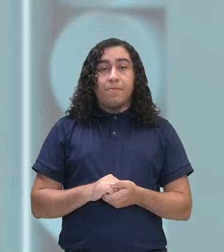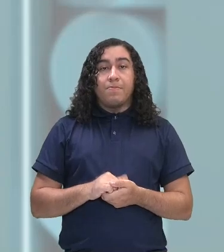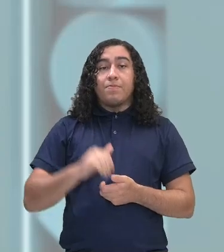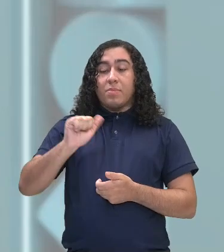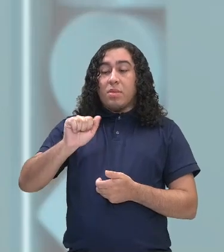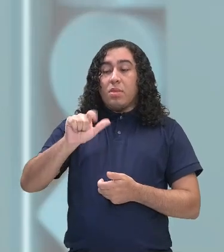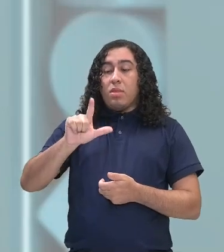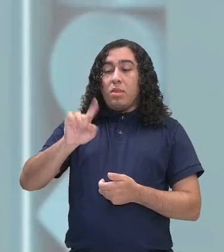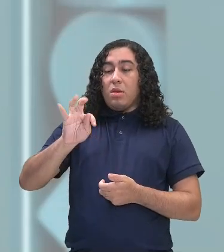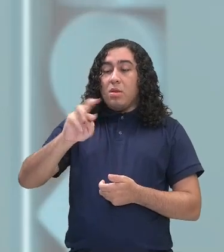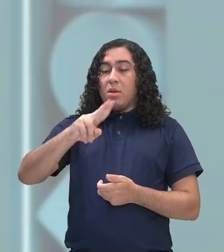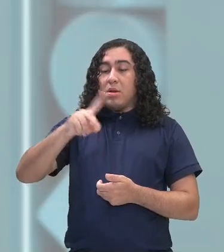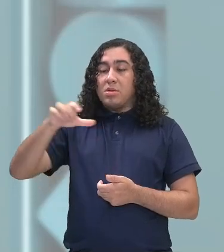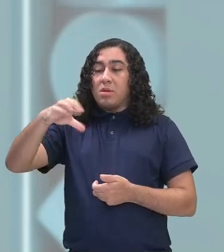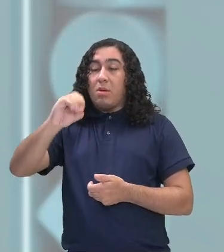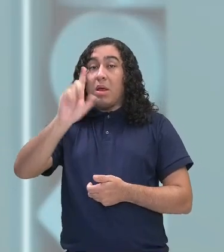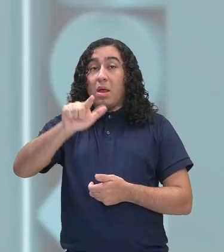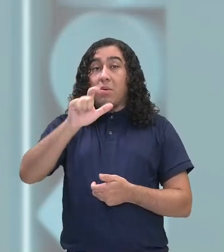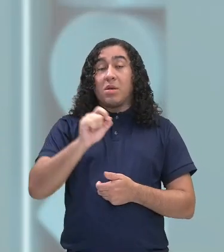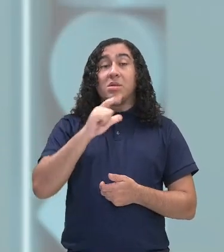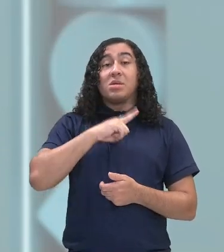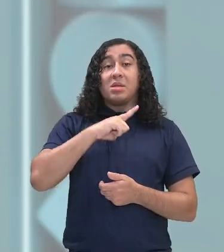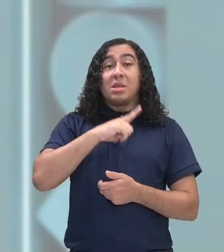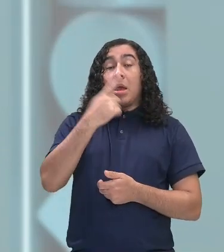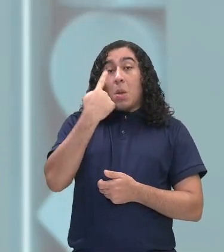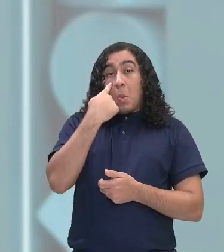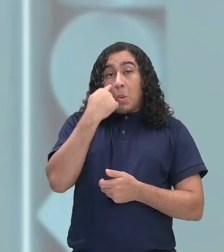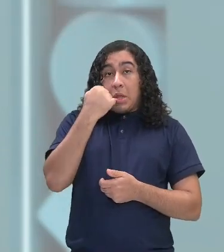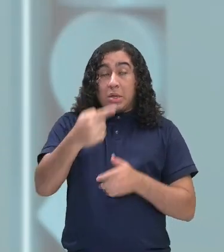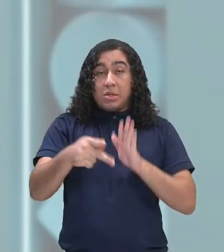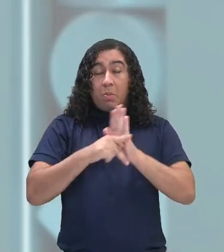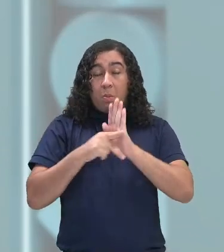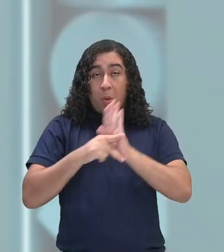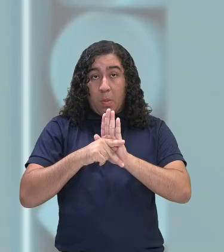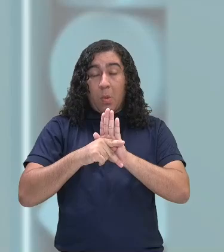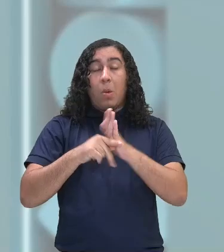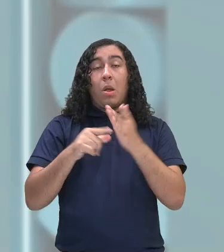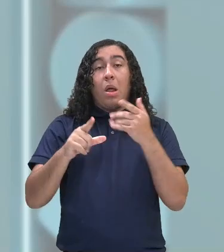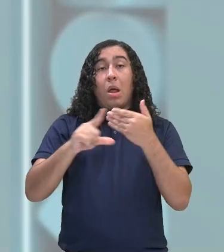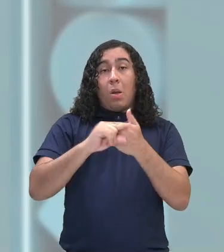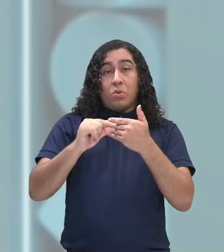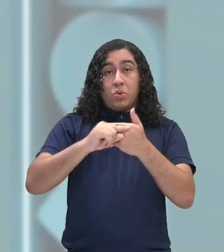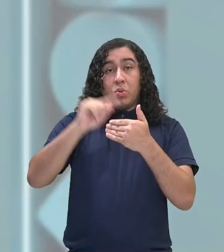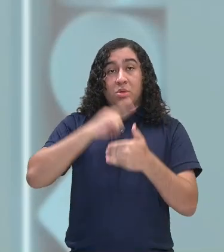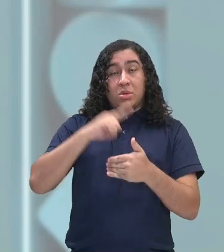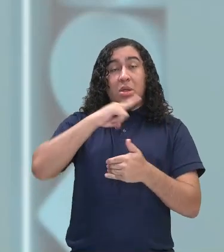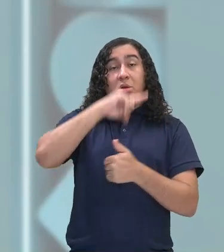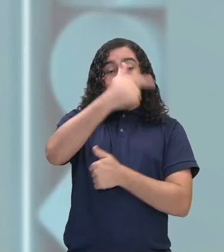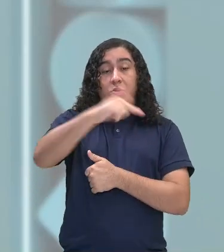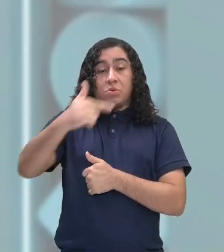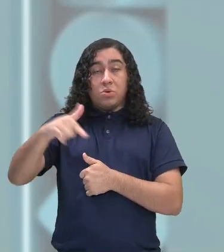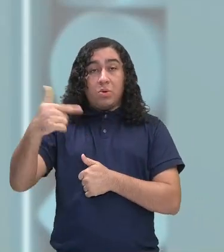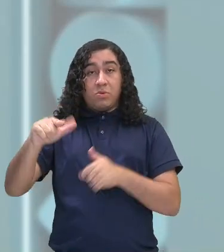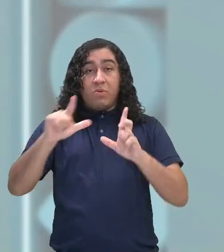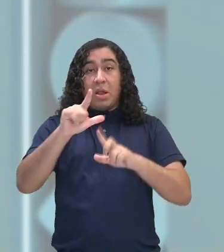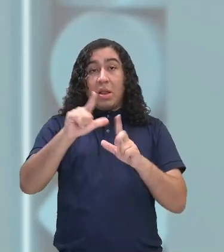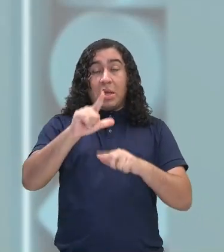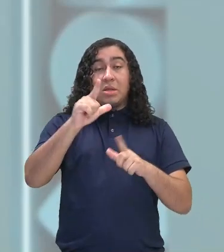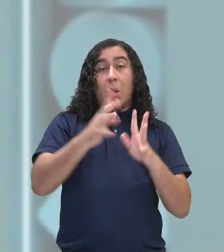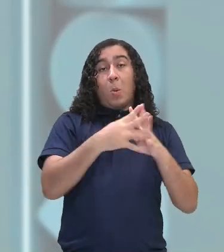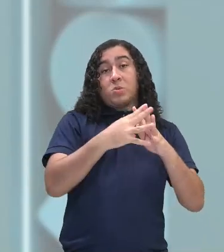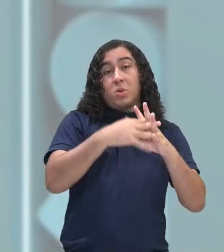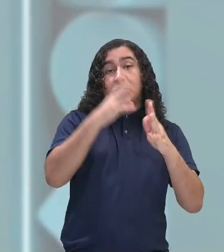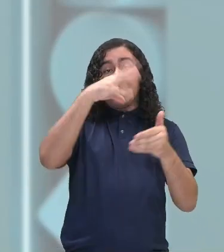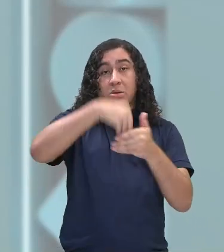literação é a repetição intencional de consoantes dentro de um texto, tá bom?